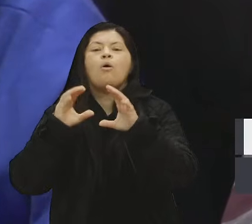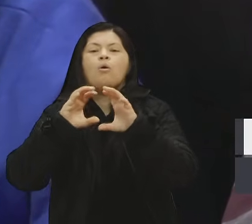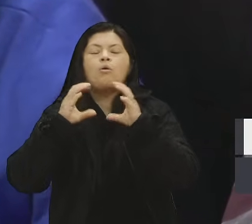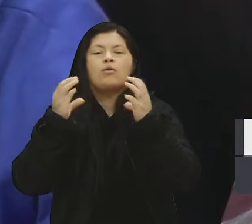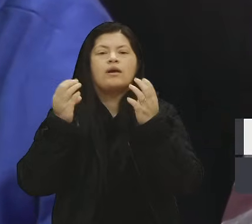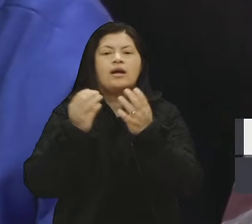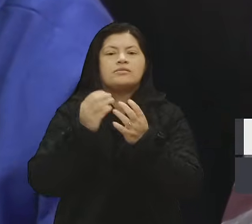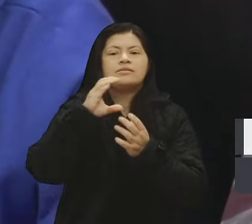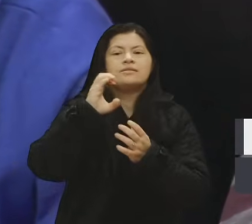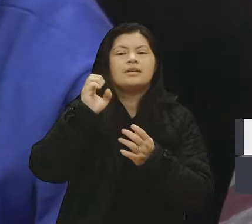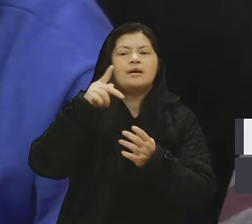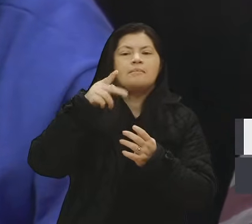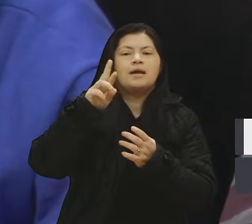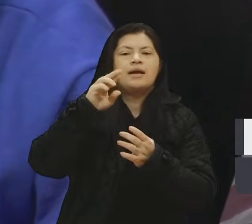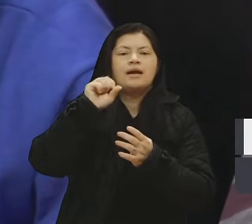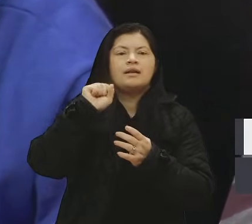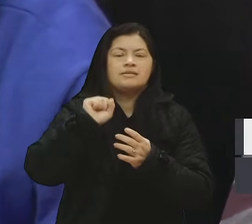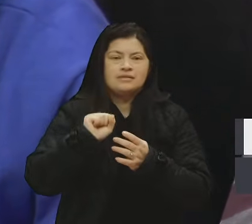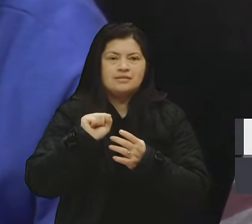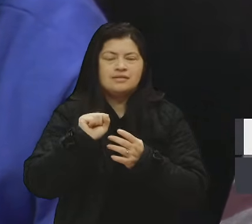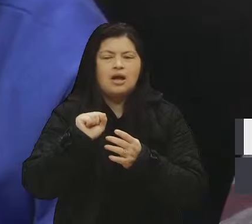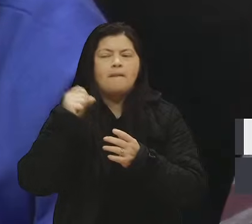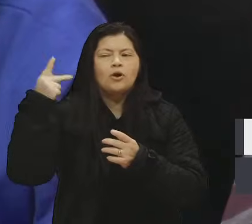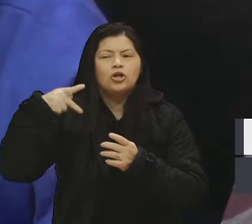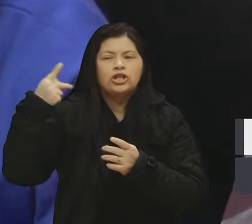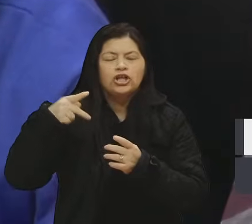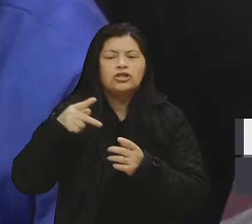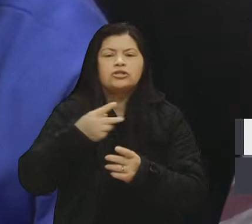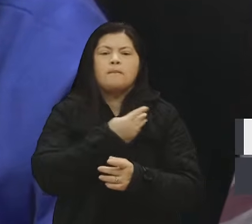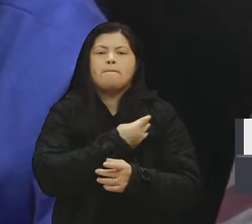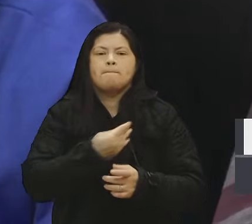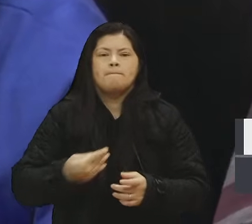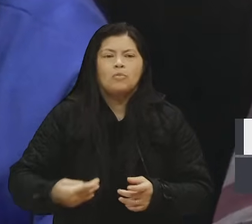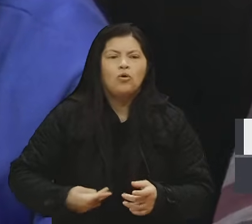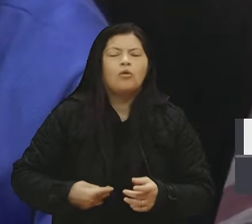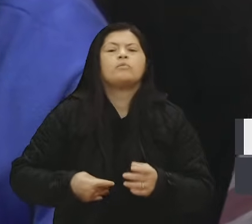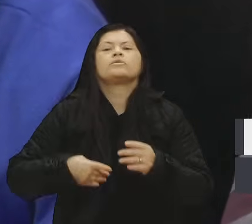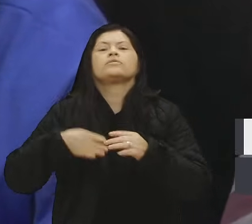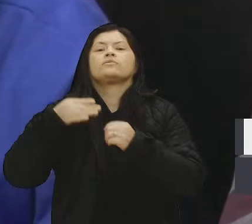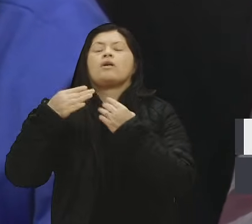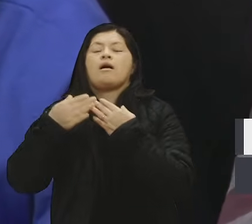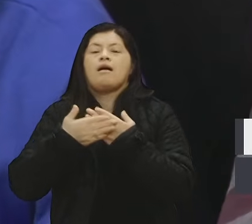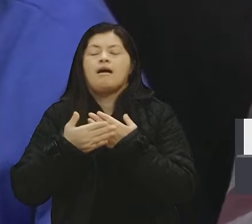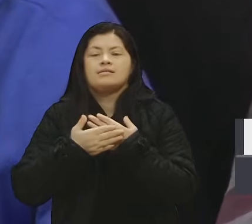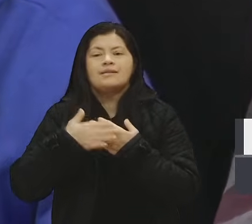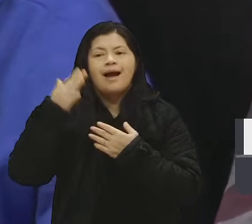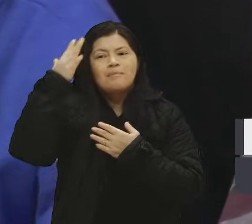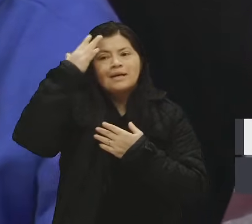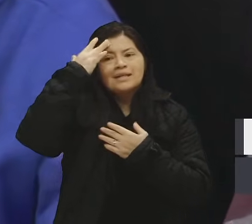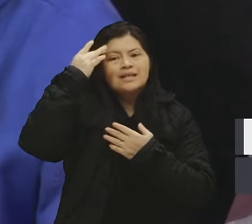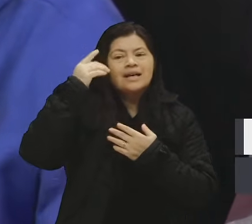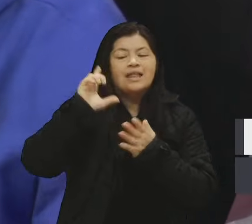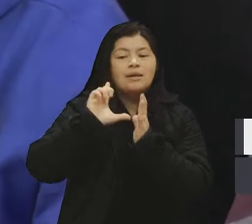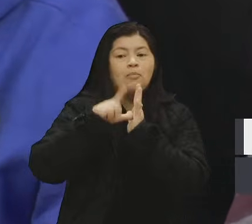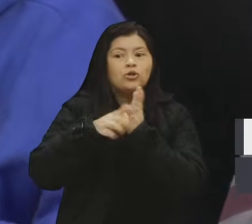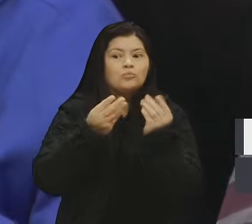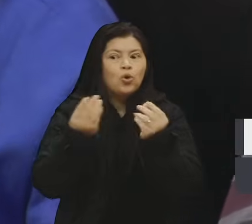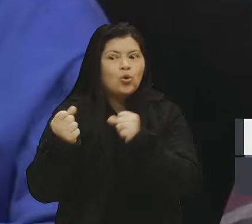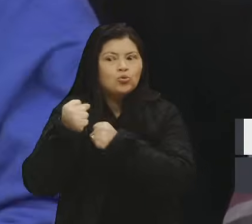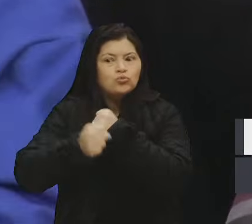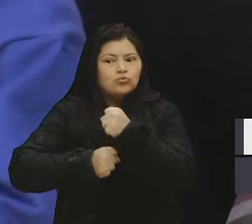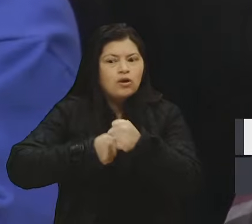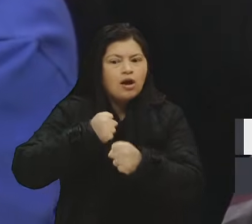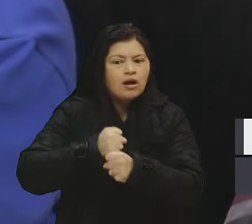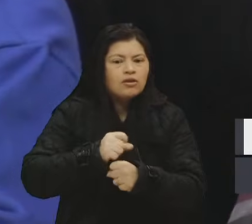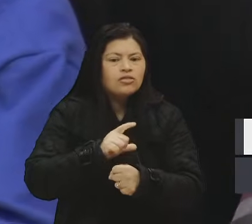série de atividades, audiências públicas, reuniões públicas, atos, e amanhã, depois de muitos anos, né, professor Edson, nós